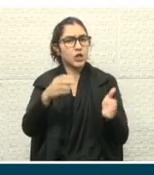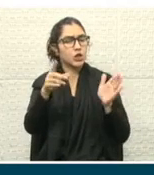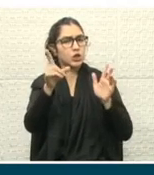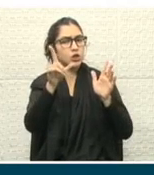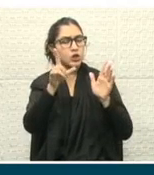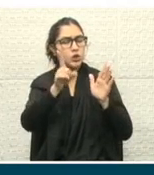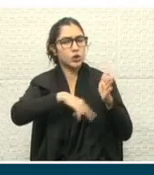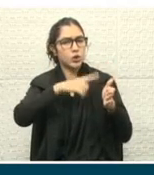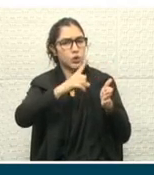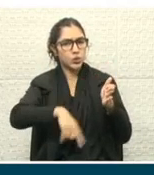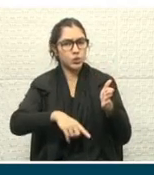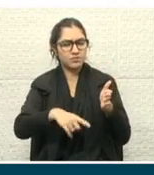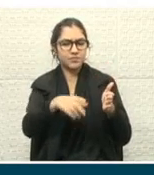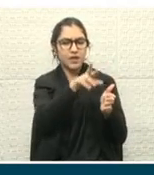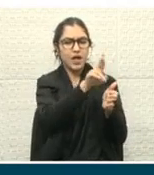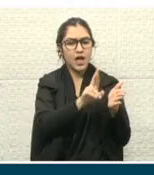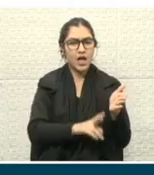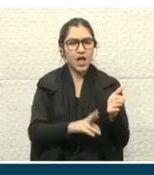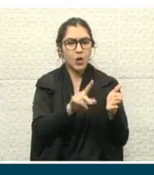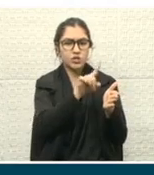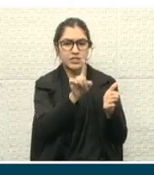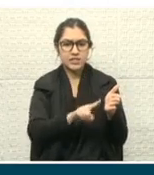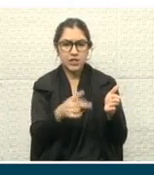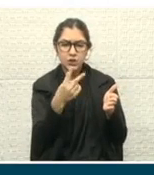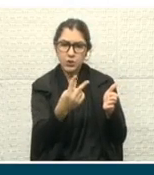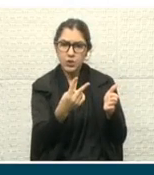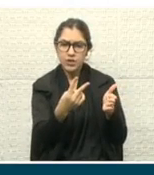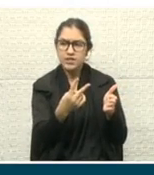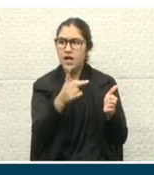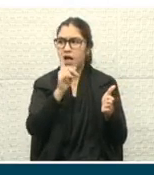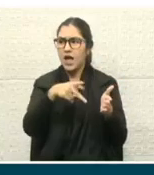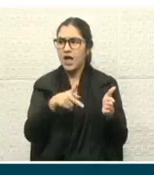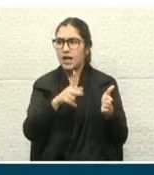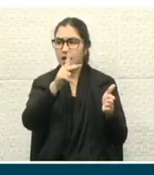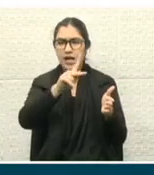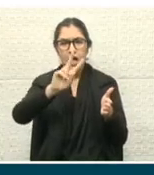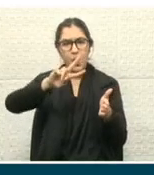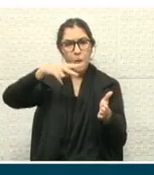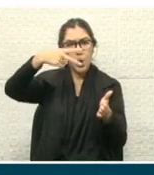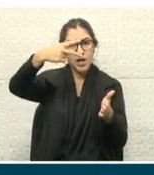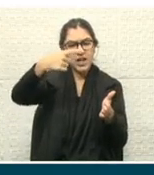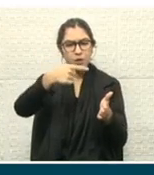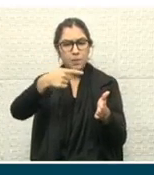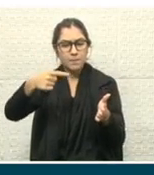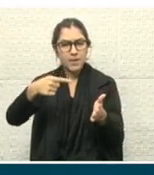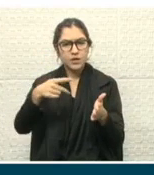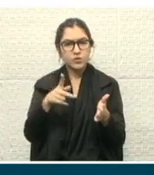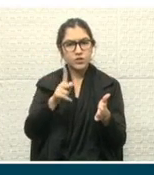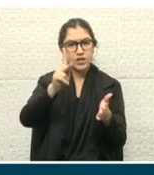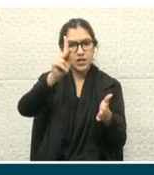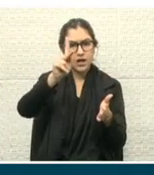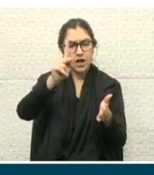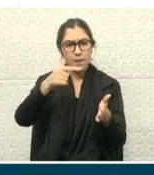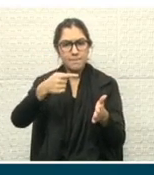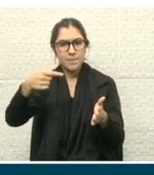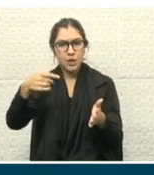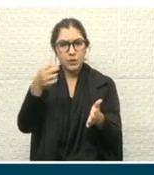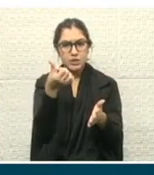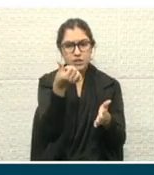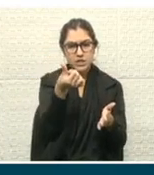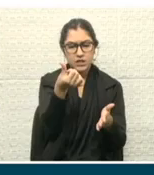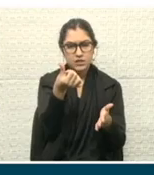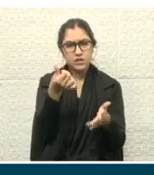nula. A parte real de Z2 é k ao quadrado menos k menos